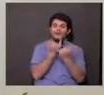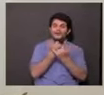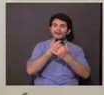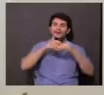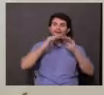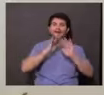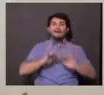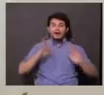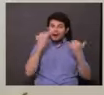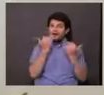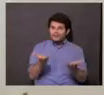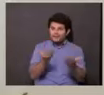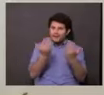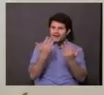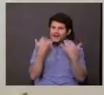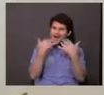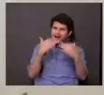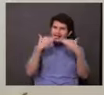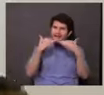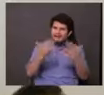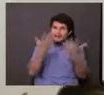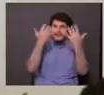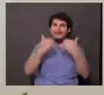aleluia. Cantamos todos.